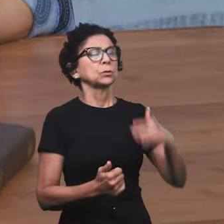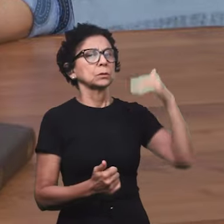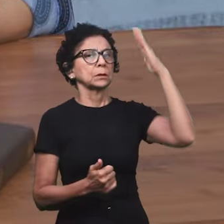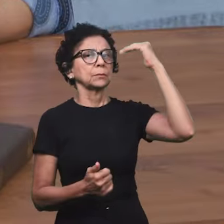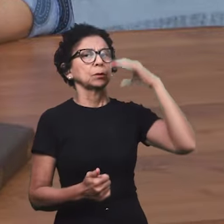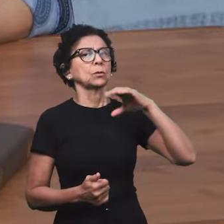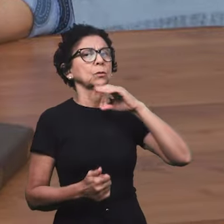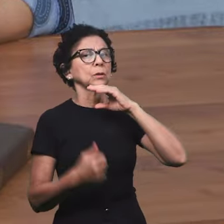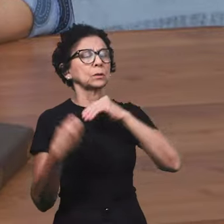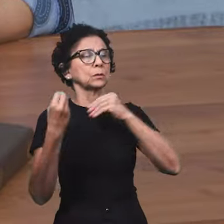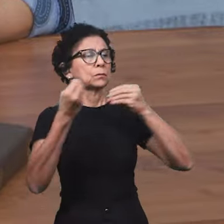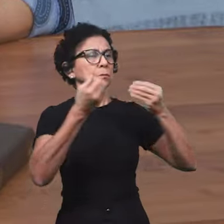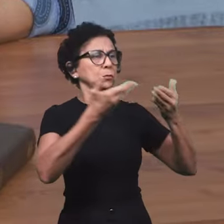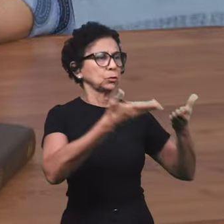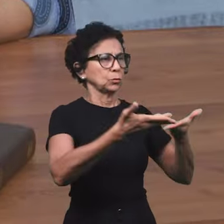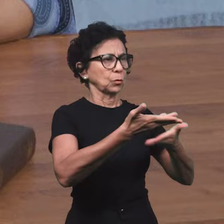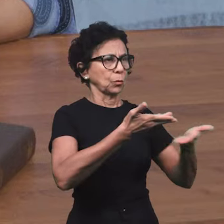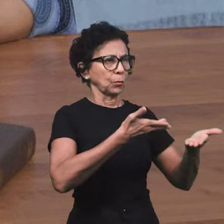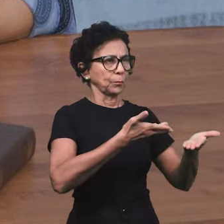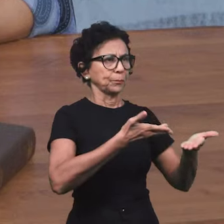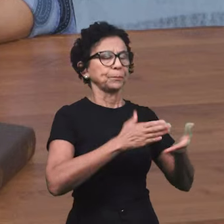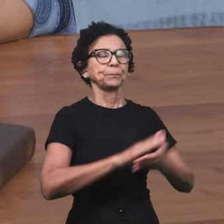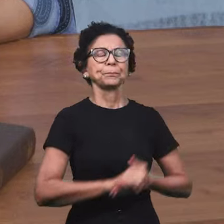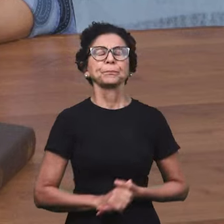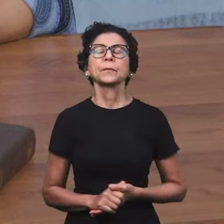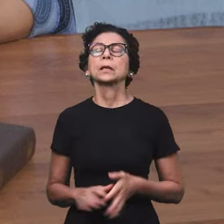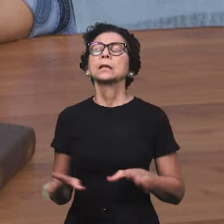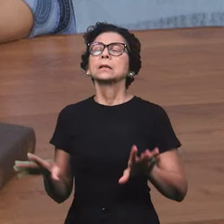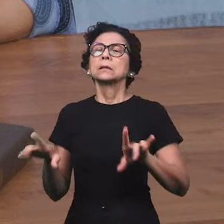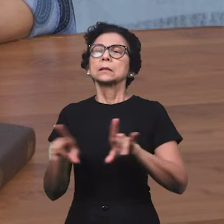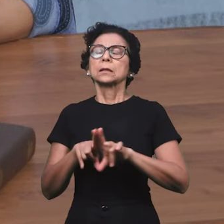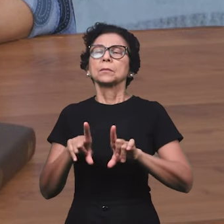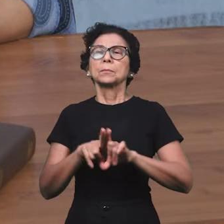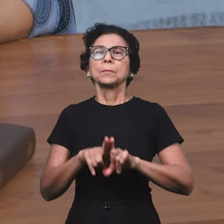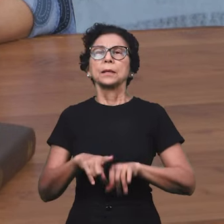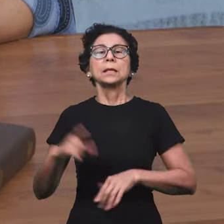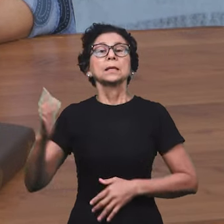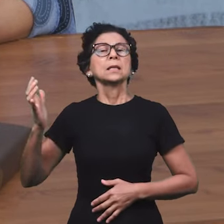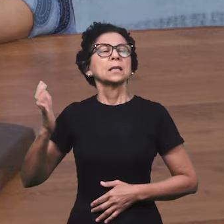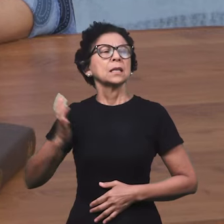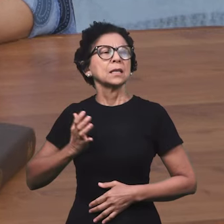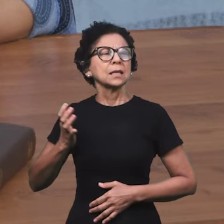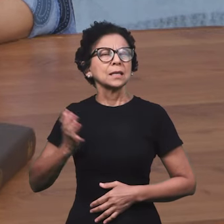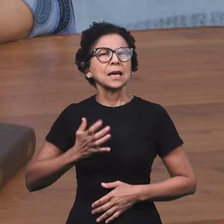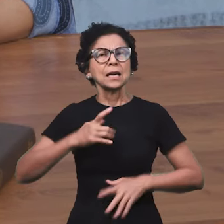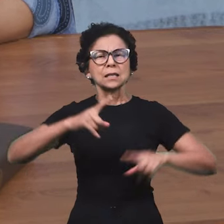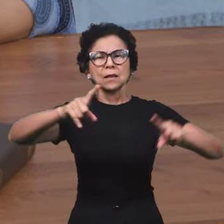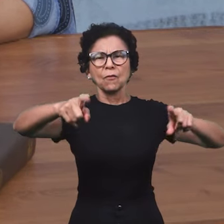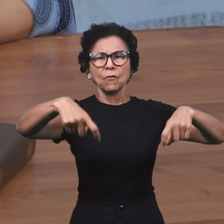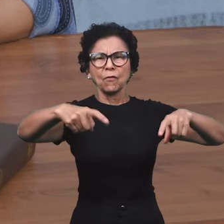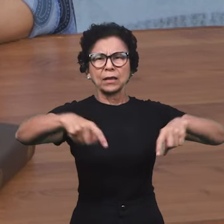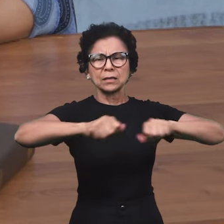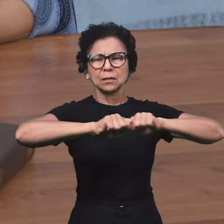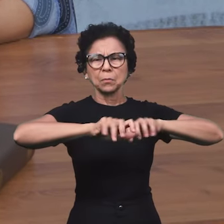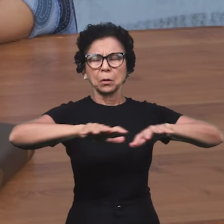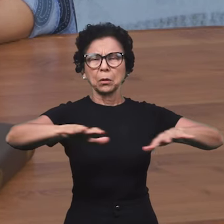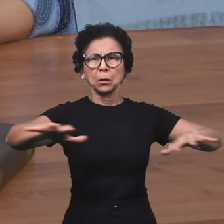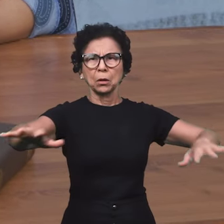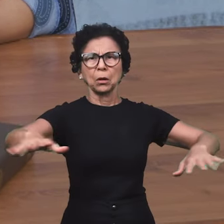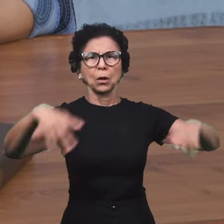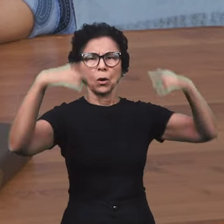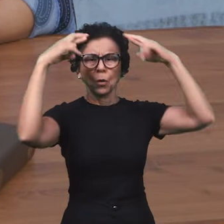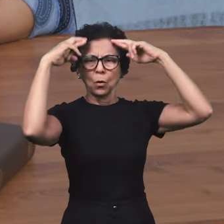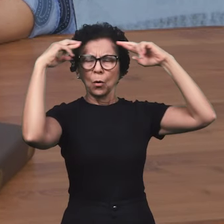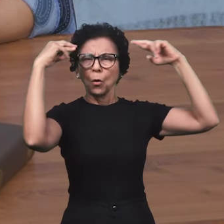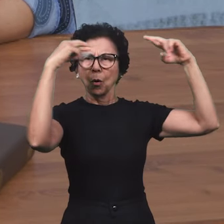conhecimento te são dados. E te darei riquezas e fazenda e honra, qual nenhum